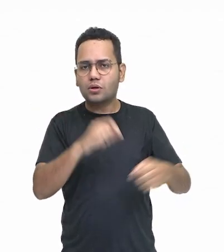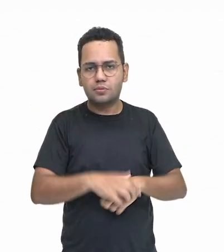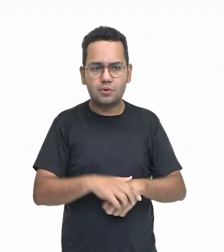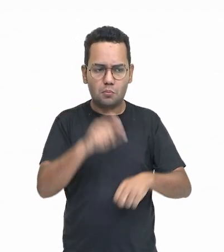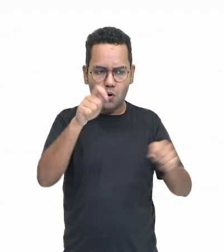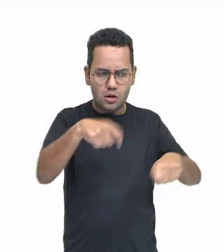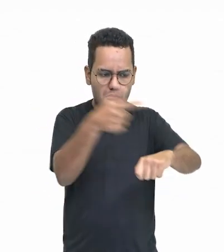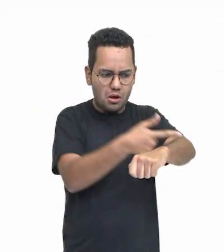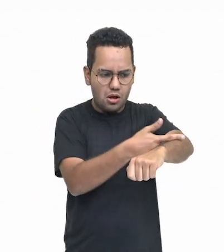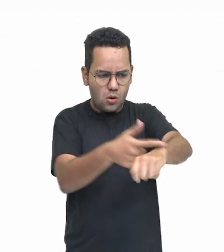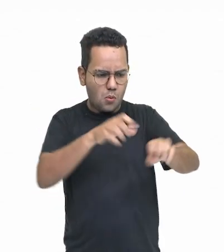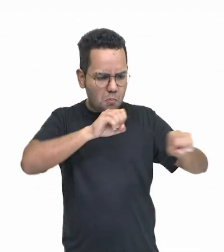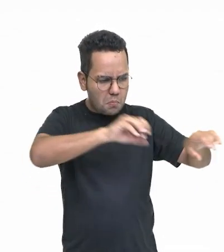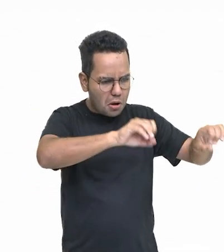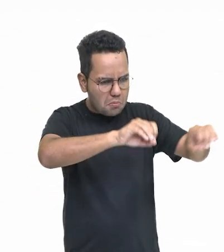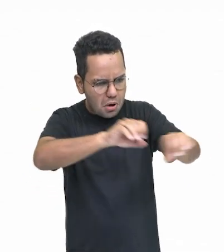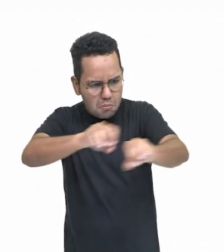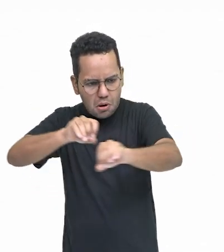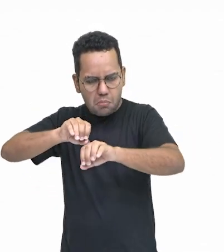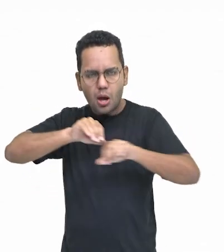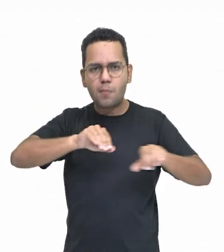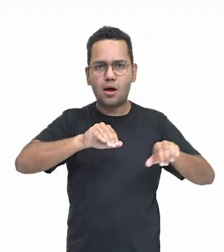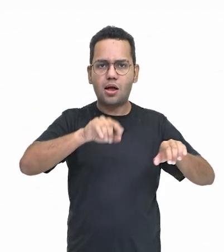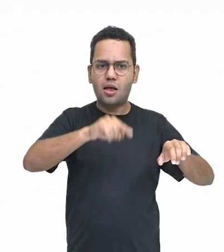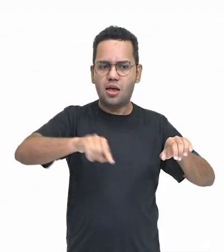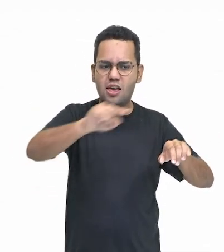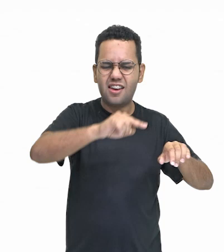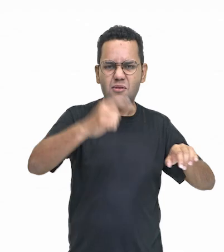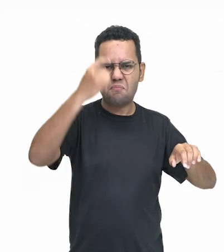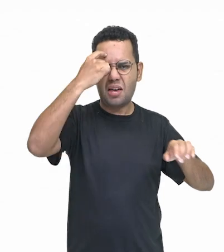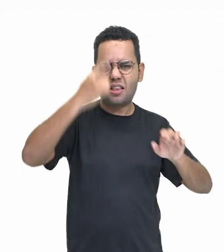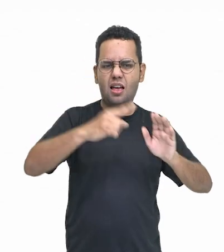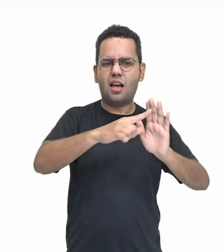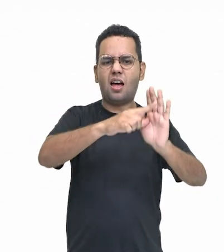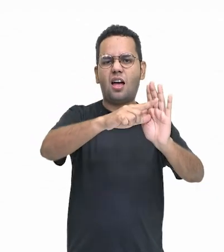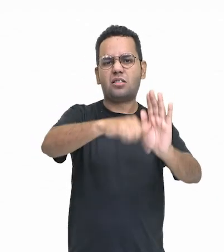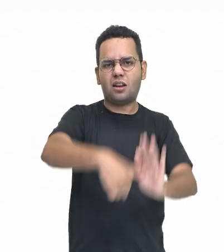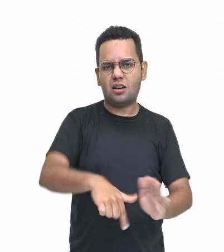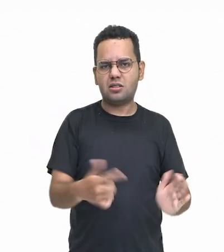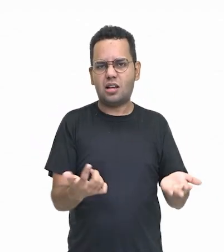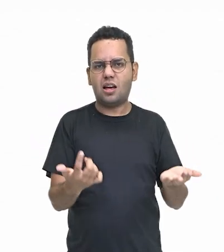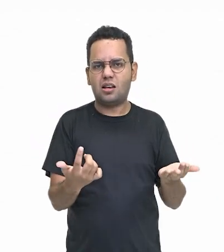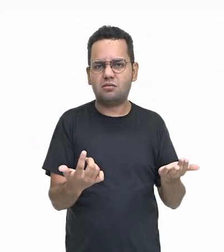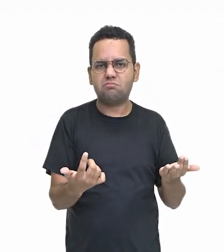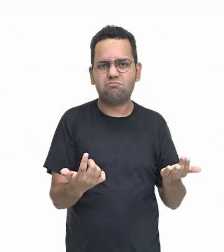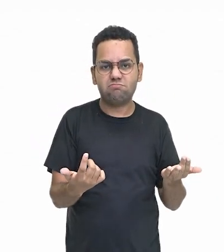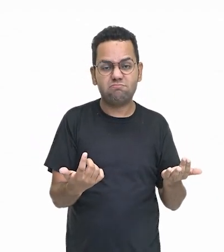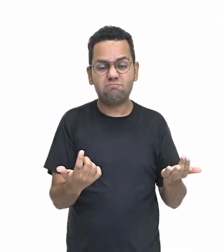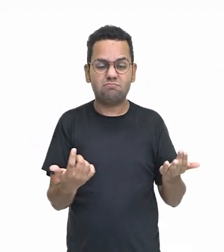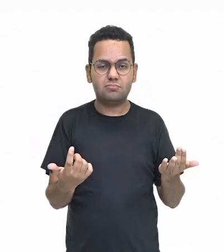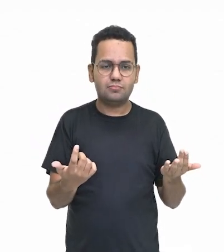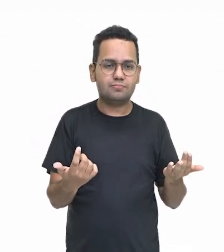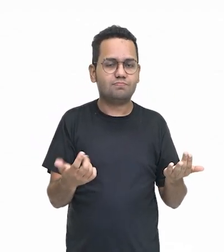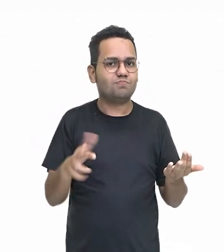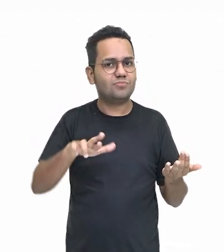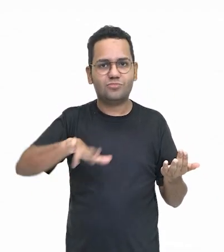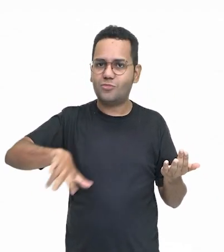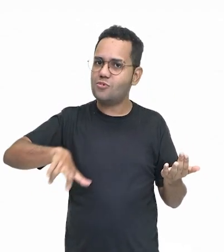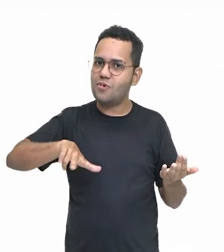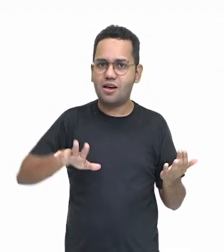do etnocentrismo, elas eram atrasadas. E nós sabemos que isso não